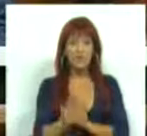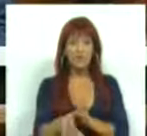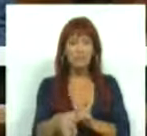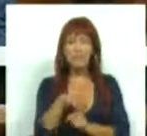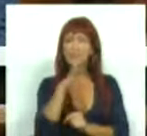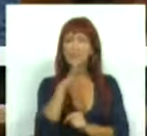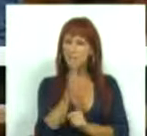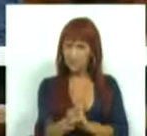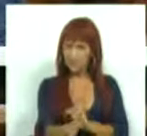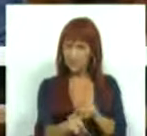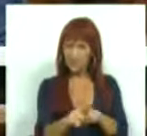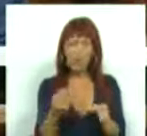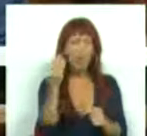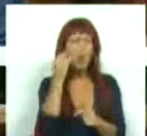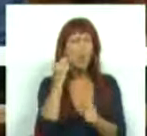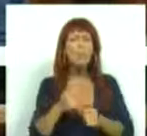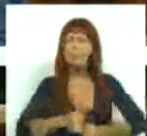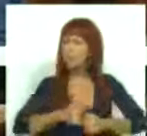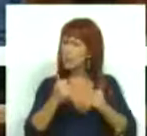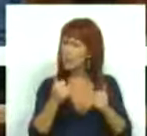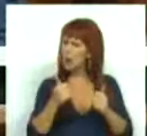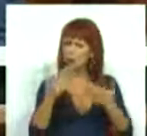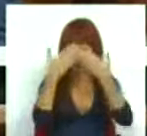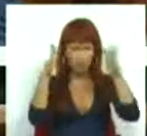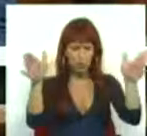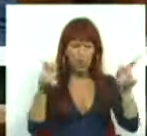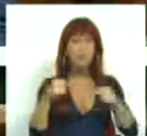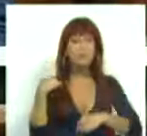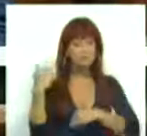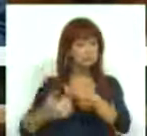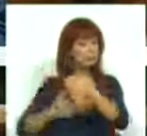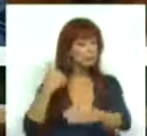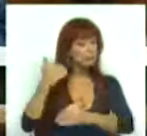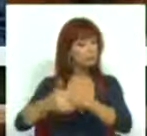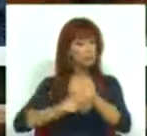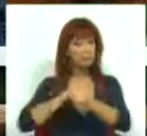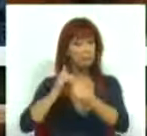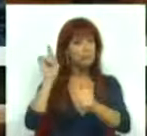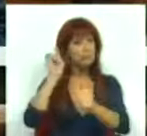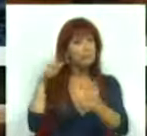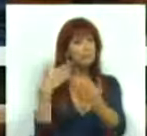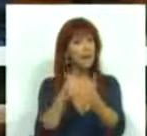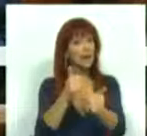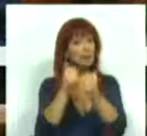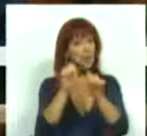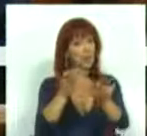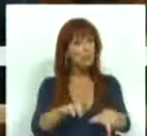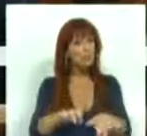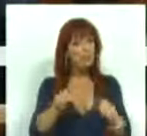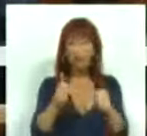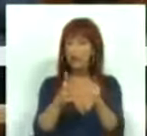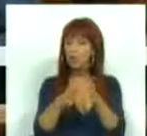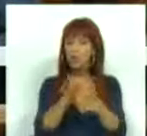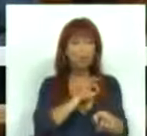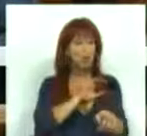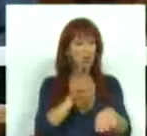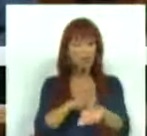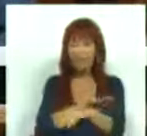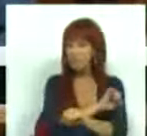deixar de assinalar que a forma correta e democrática como decorreu prestigia o Parlamento e todos os seus